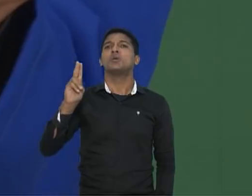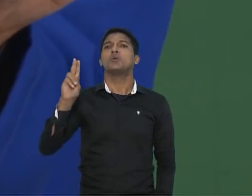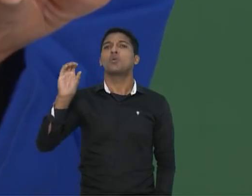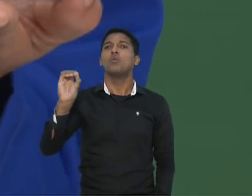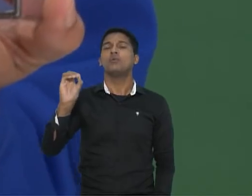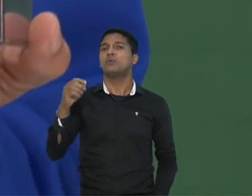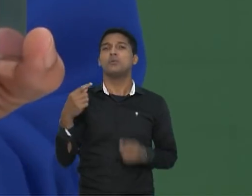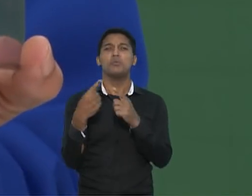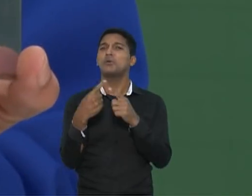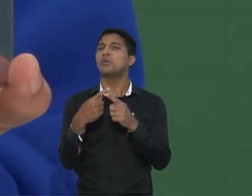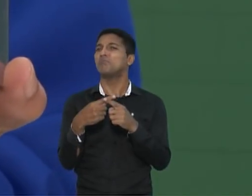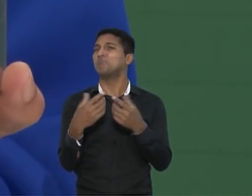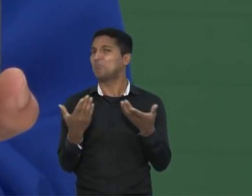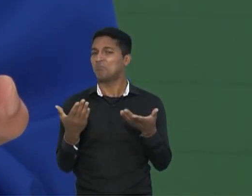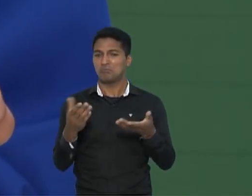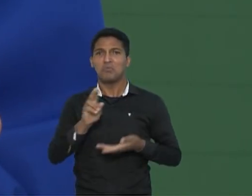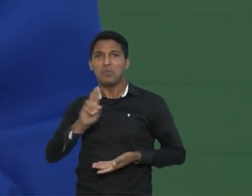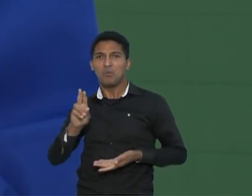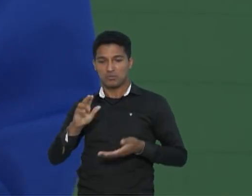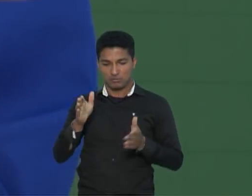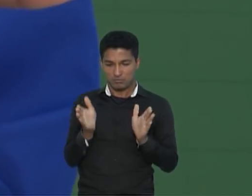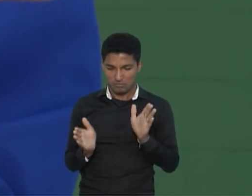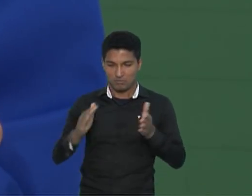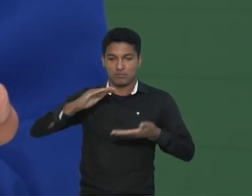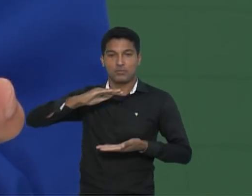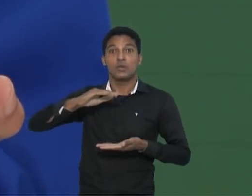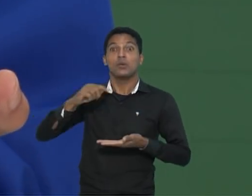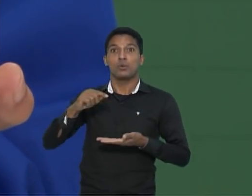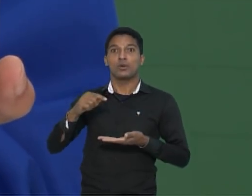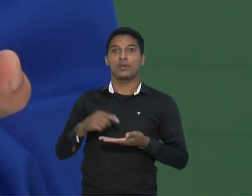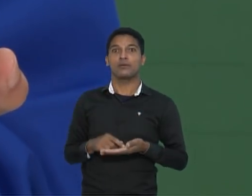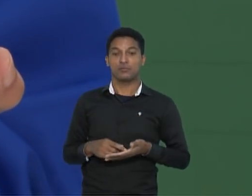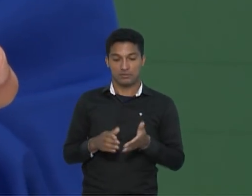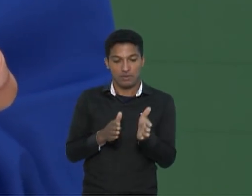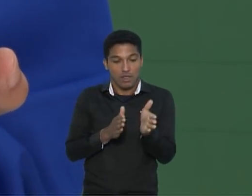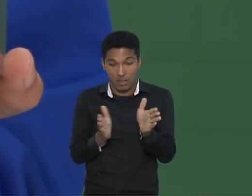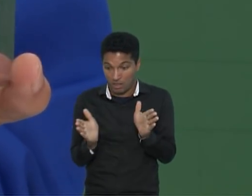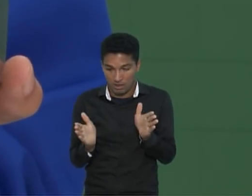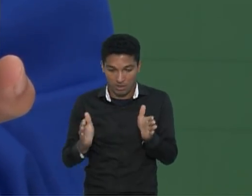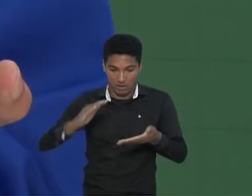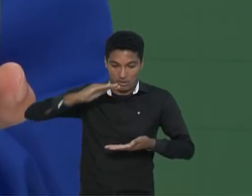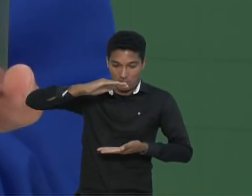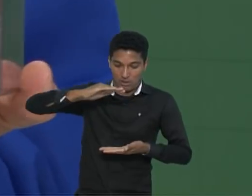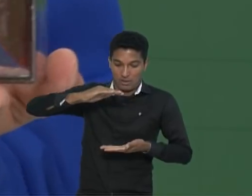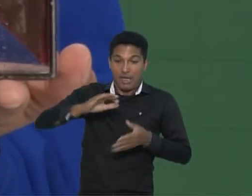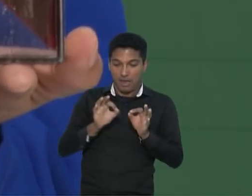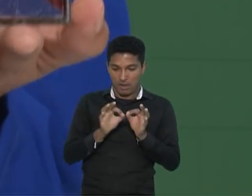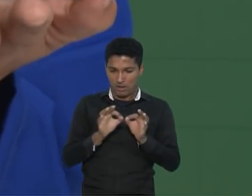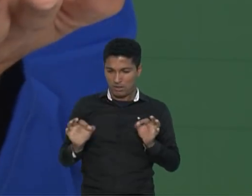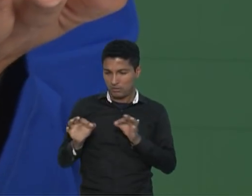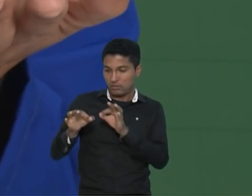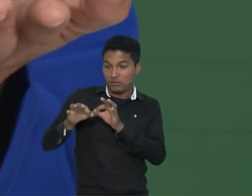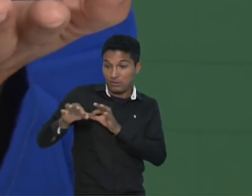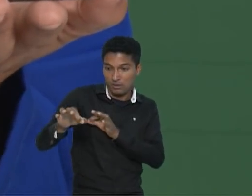as suas faces são iguais, têm a mesma medida